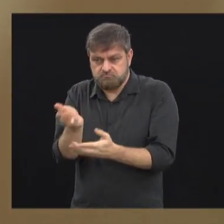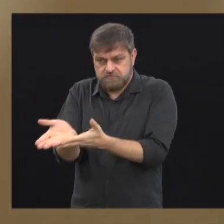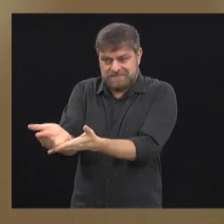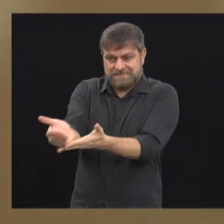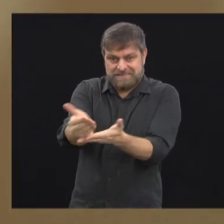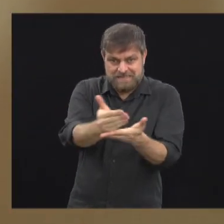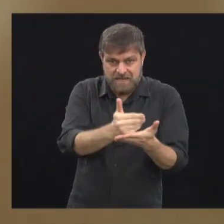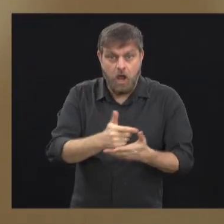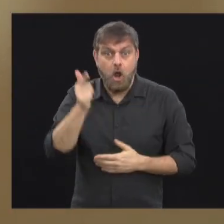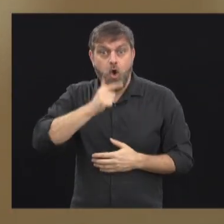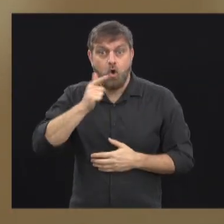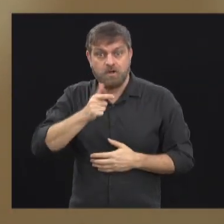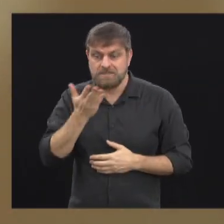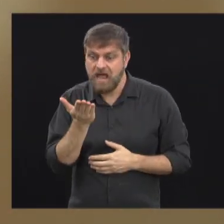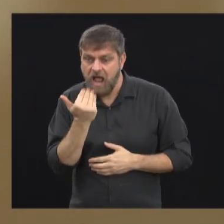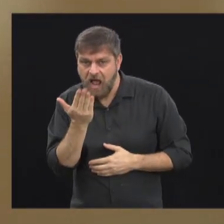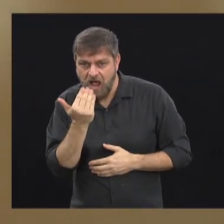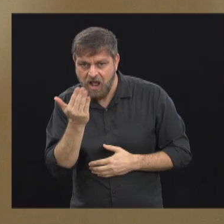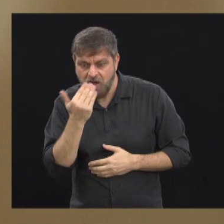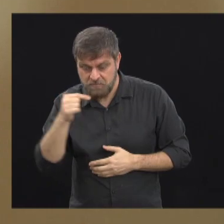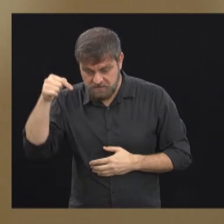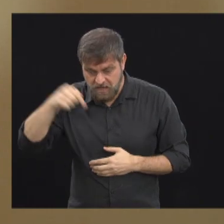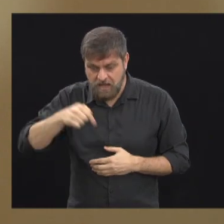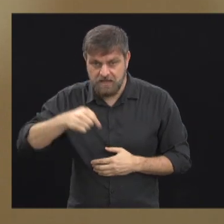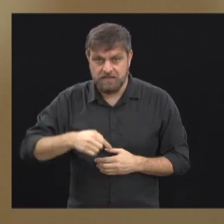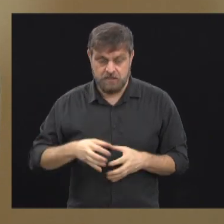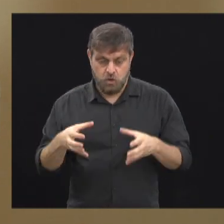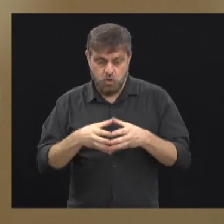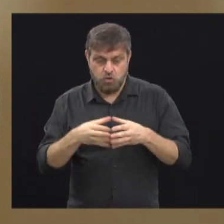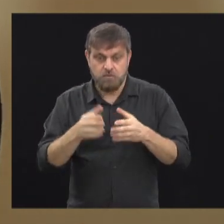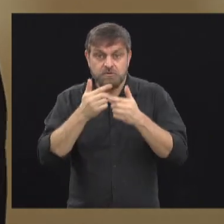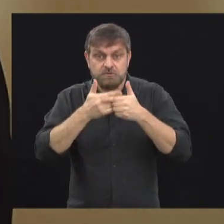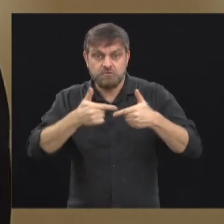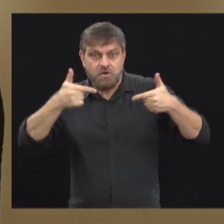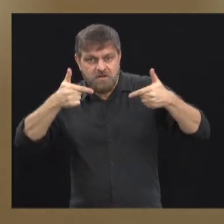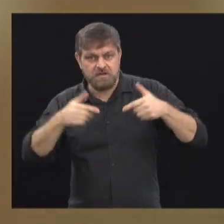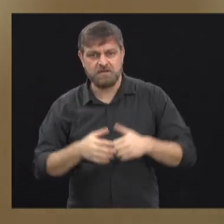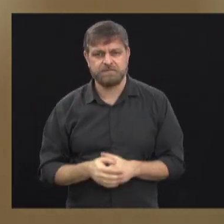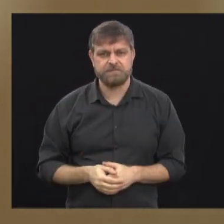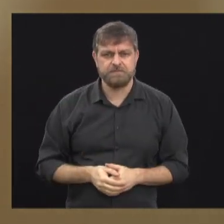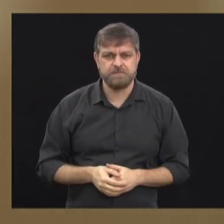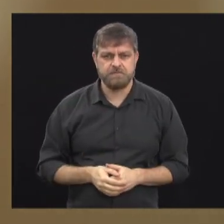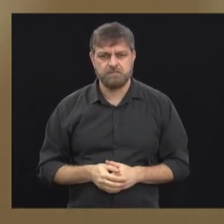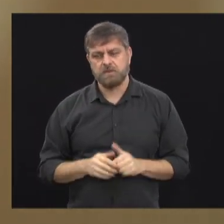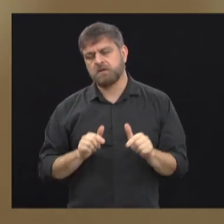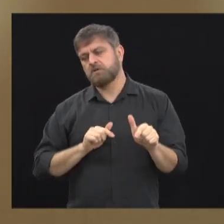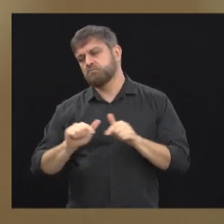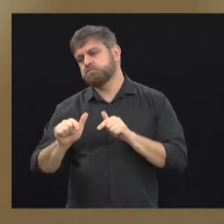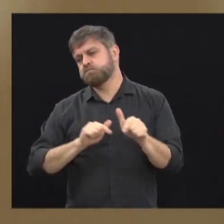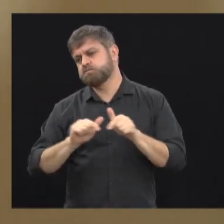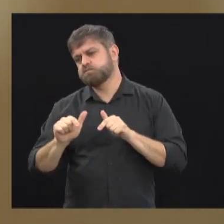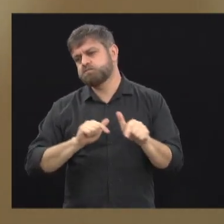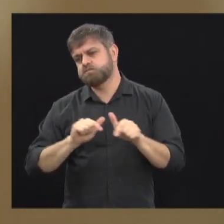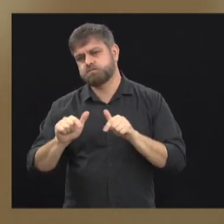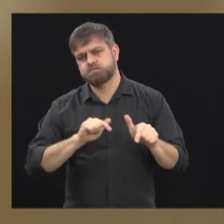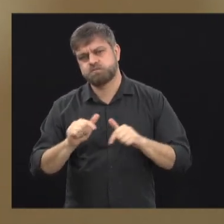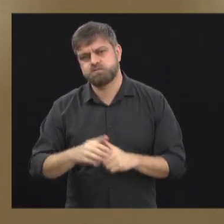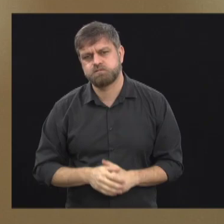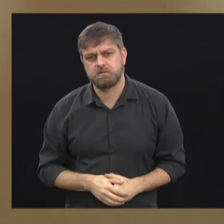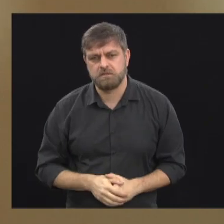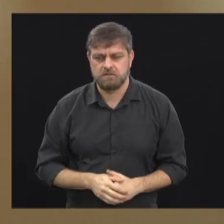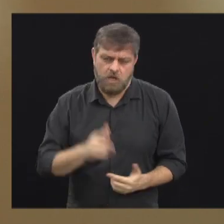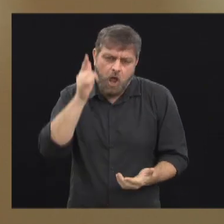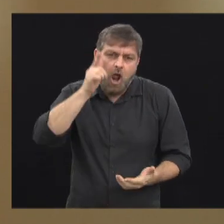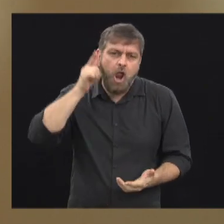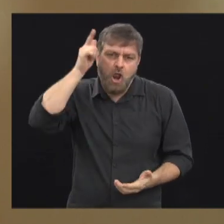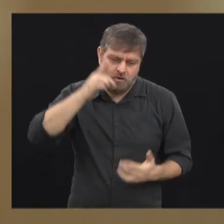captar alimento não perecível e trouxeram aqui para Sorri. Então a gente tem um trabalho e assim,